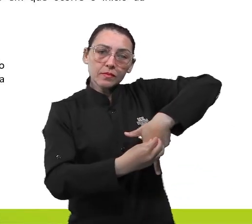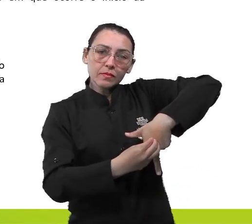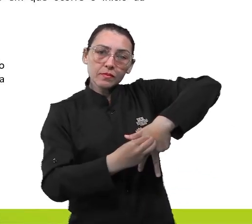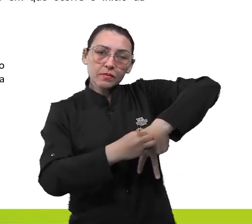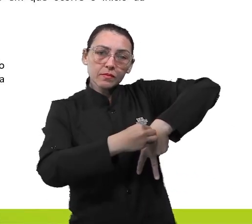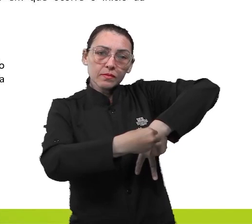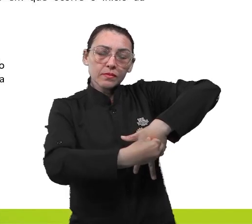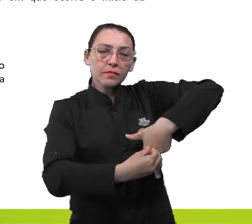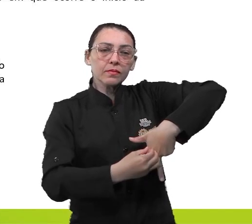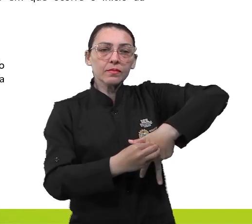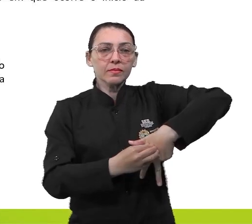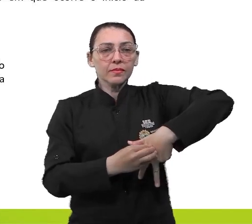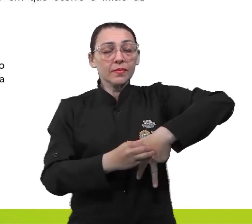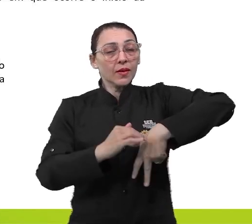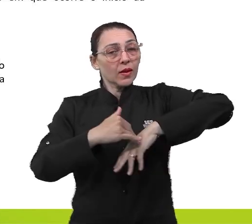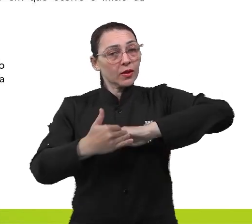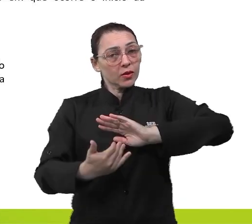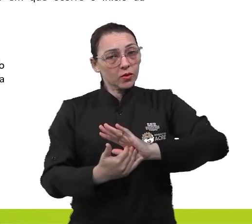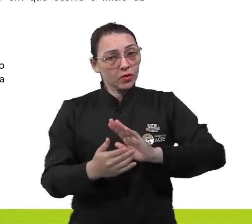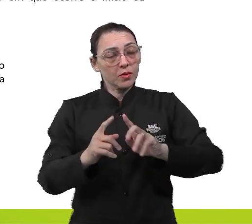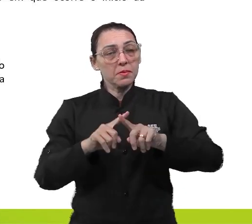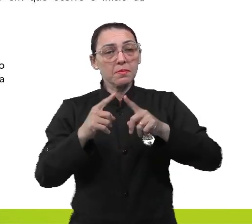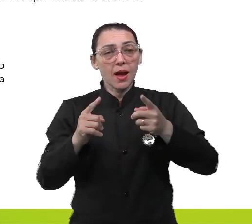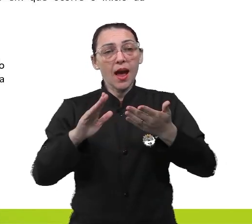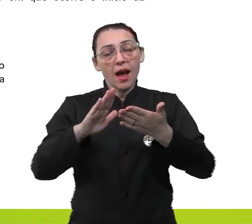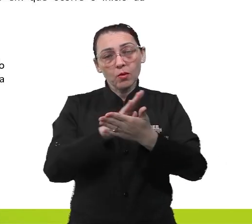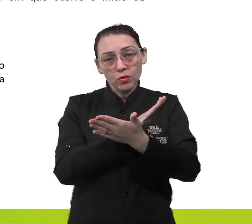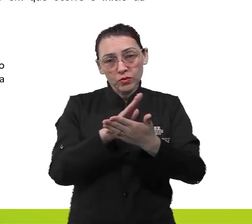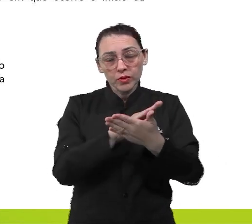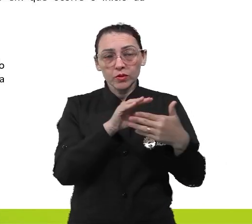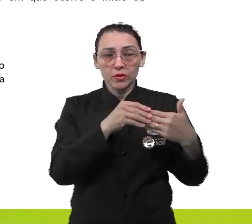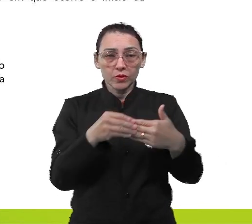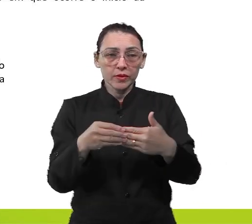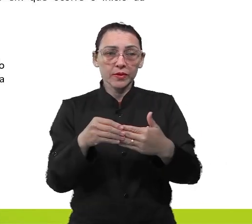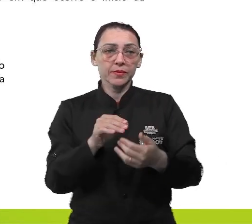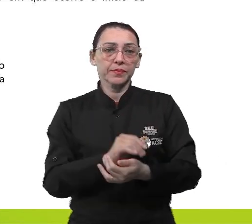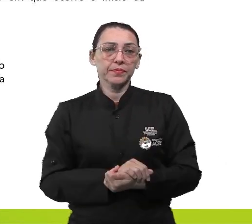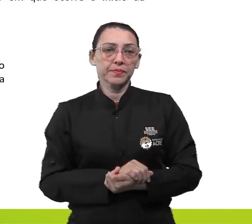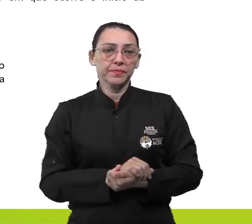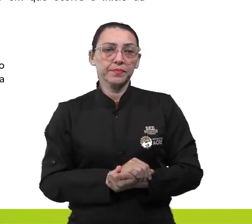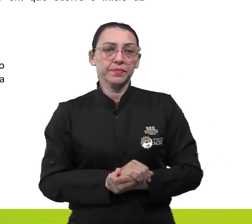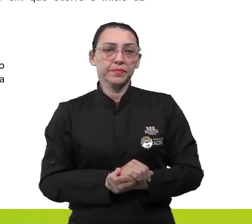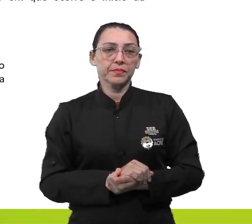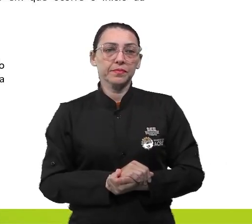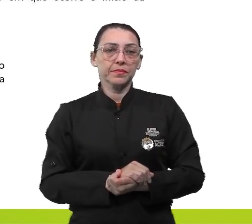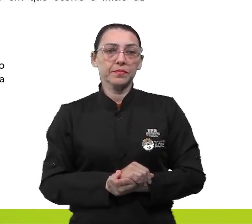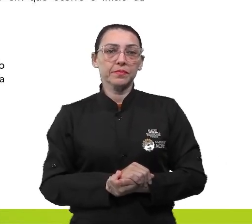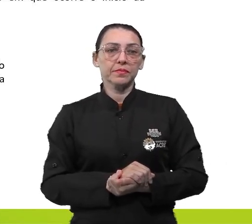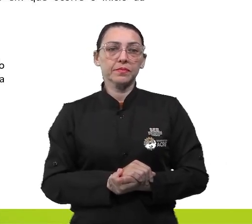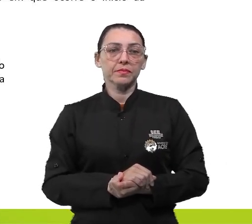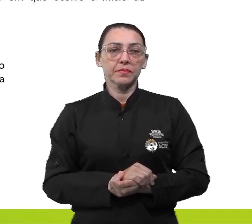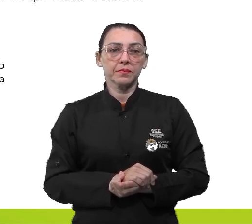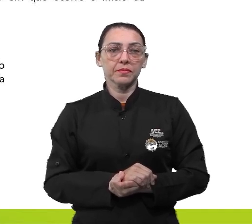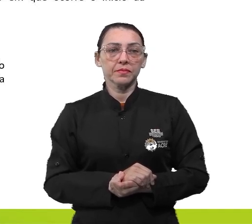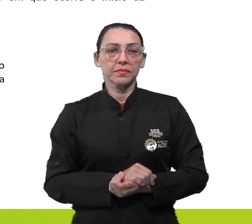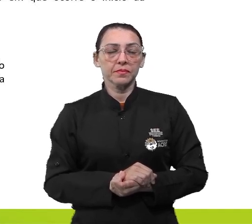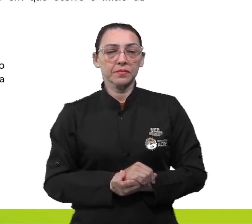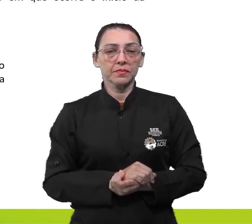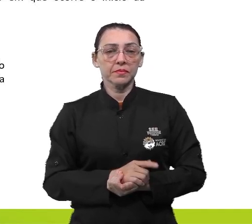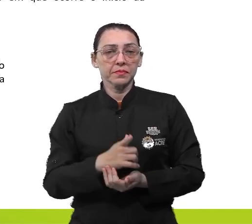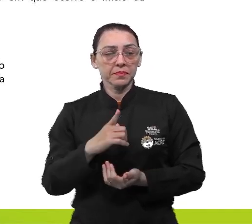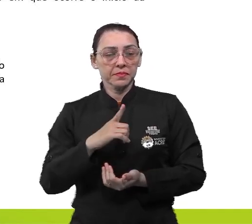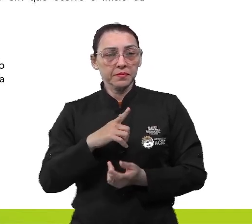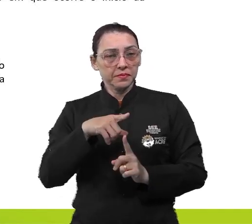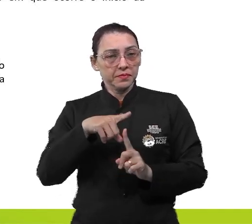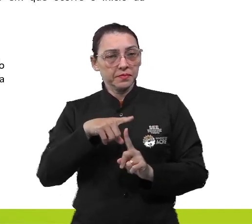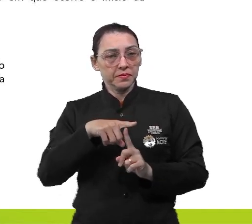um pouco dos órgãos. Não são todos, tá? São só algumas. Como vocês podem ver, pessoal, existem vários